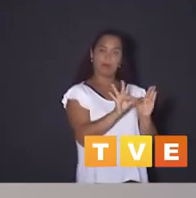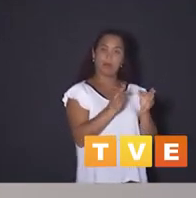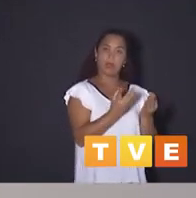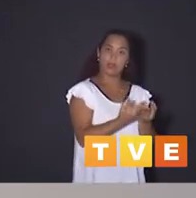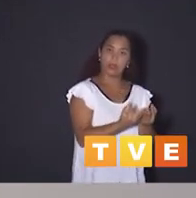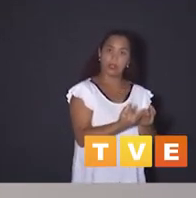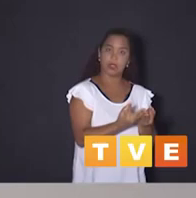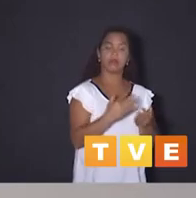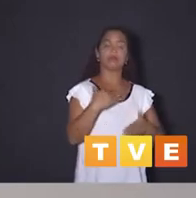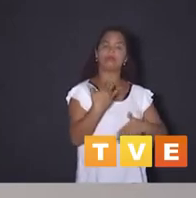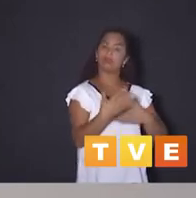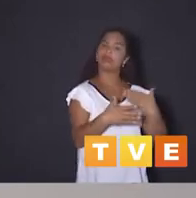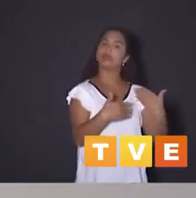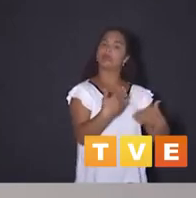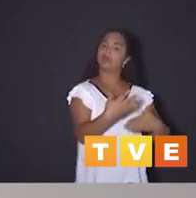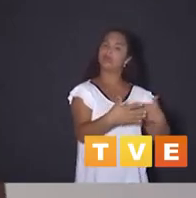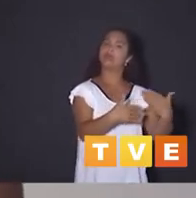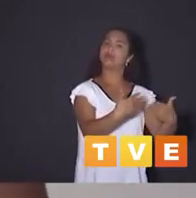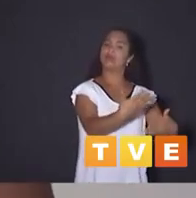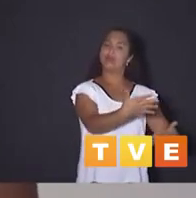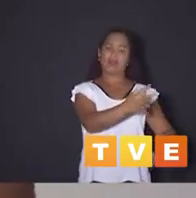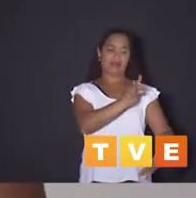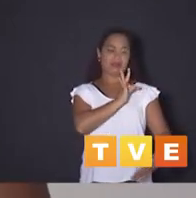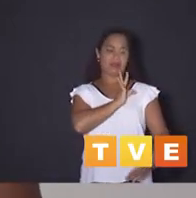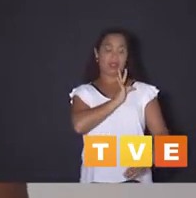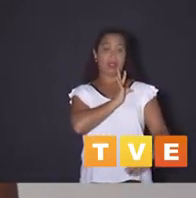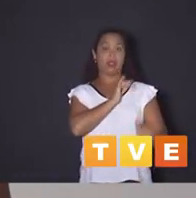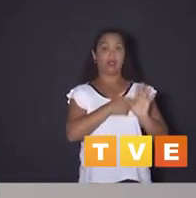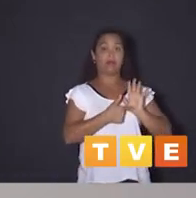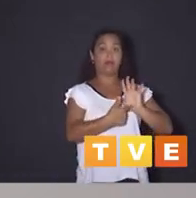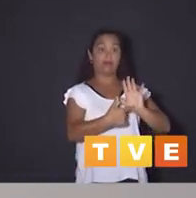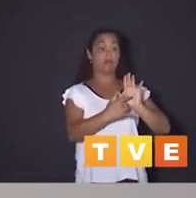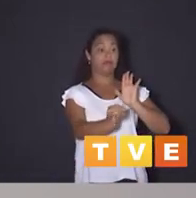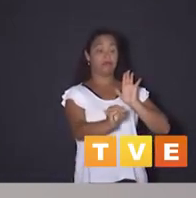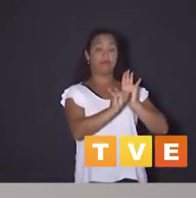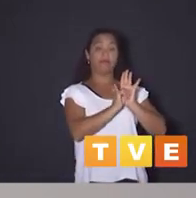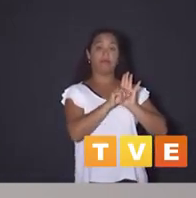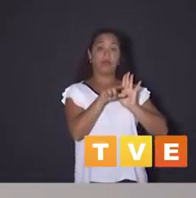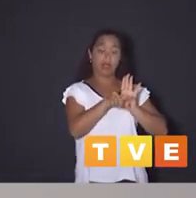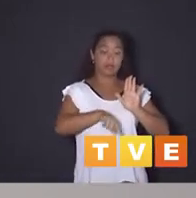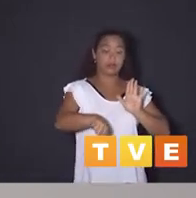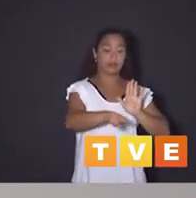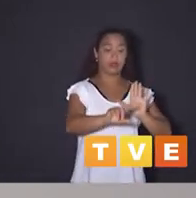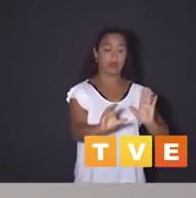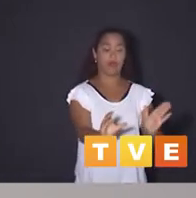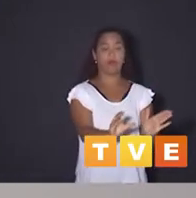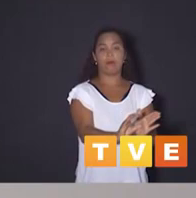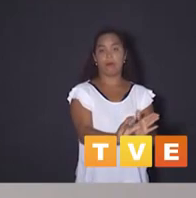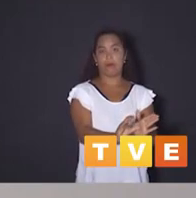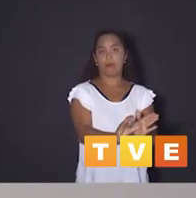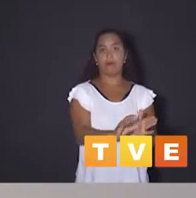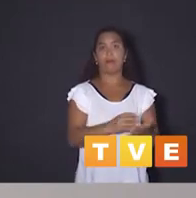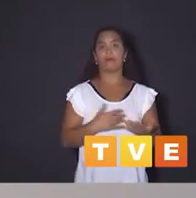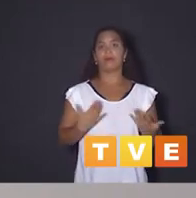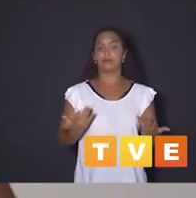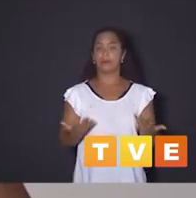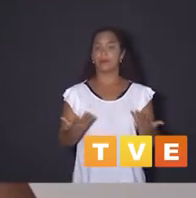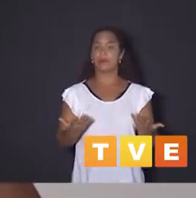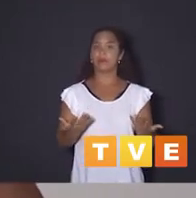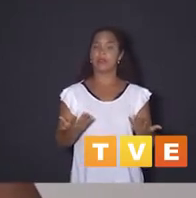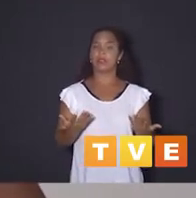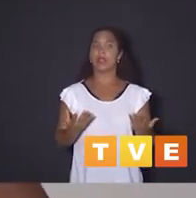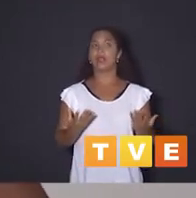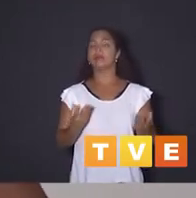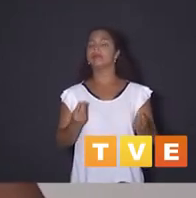técnicas se transformam em elemento de identidade das dessas mesmas comunidades então é fizemos